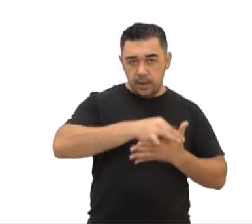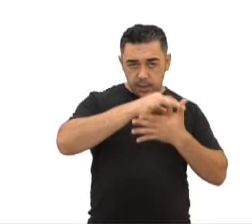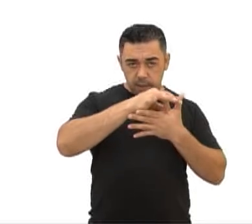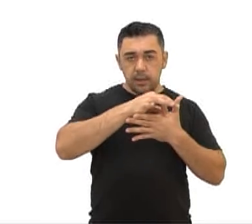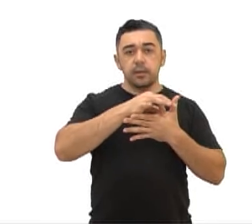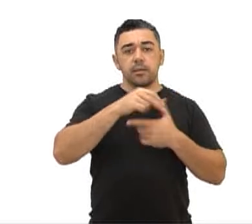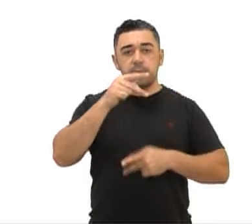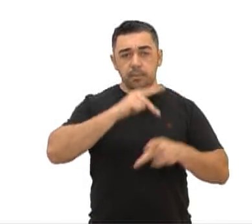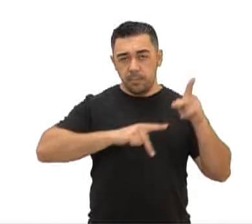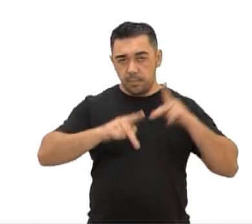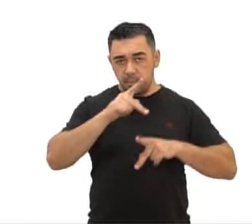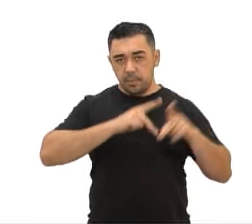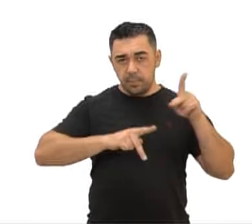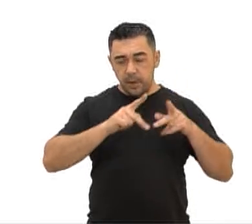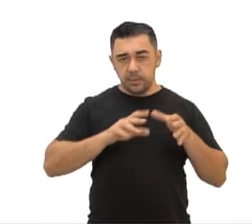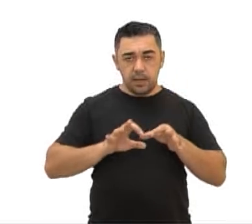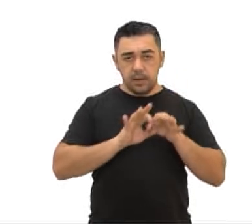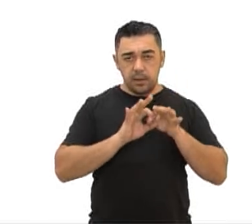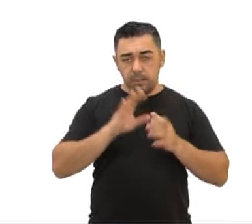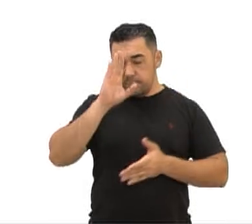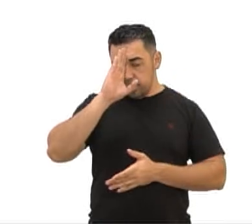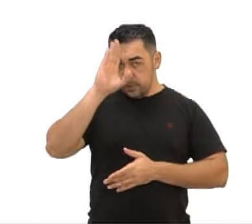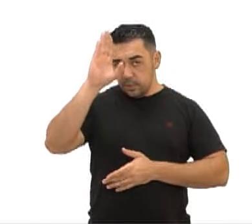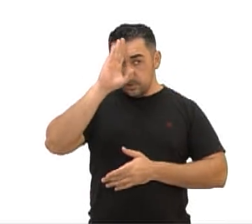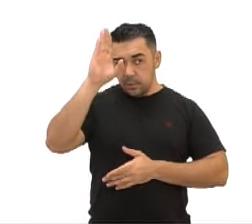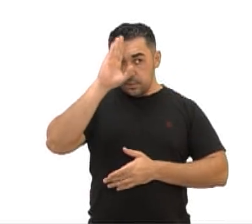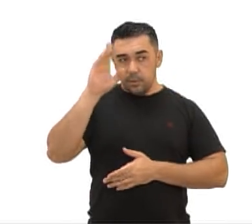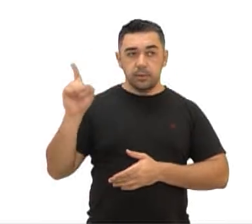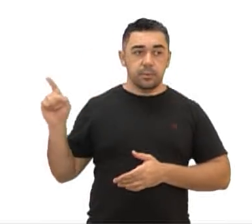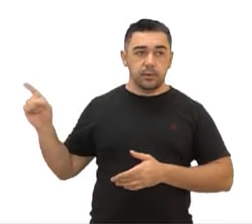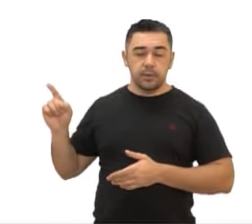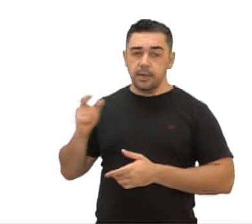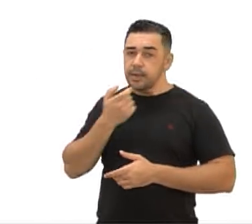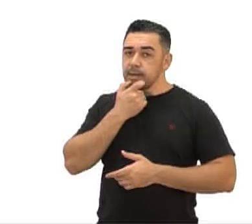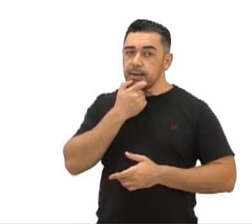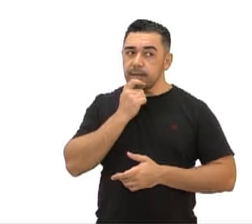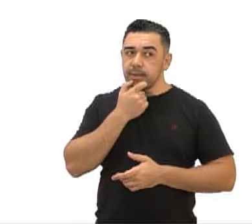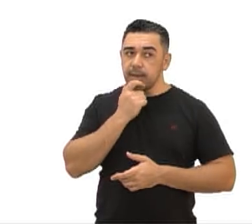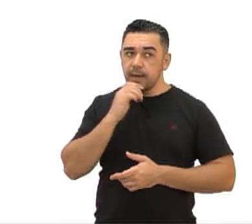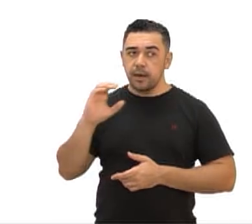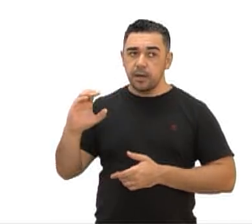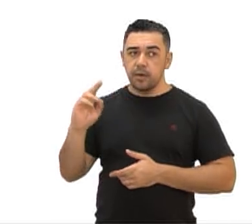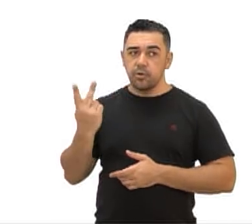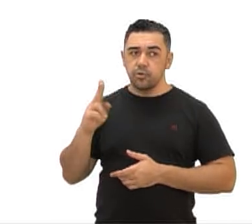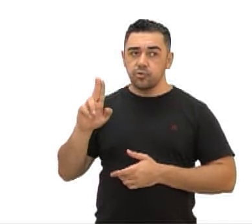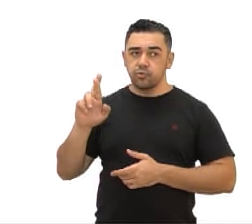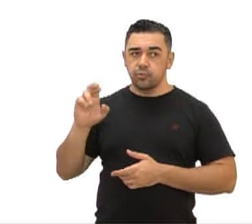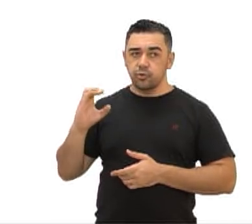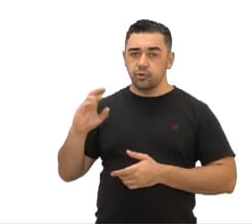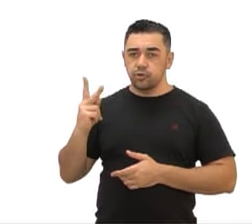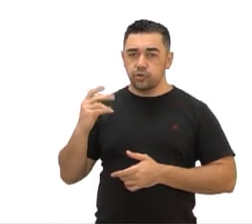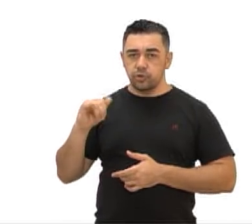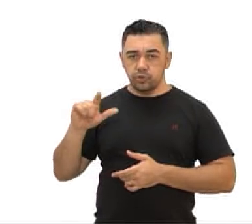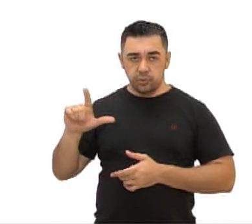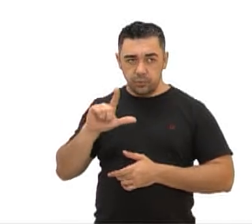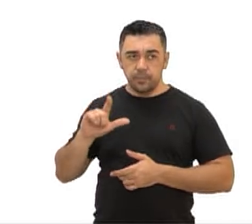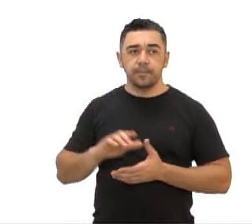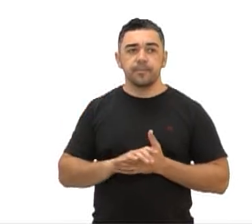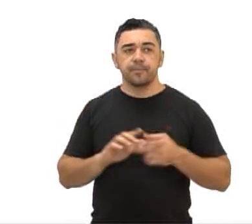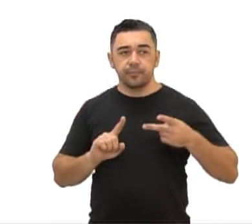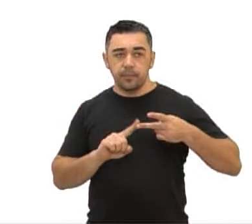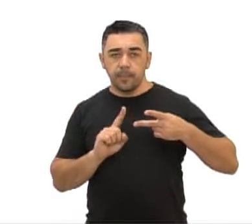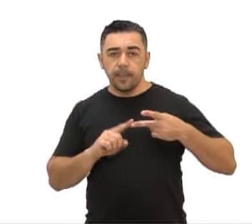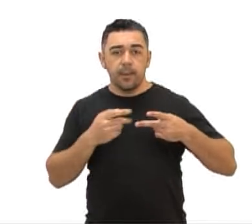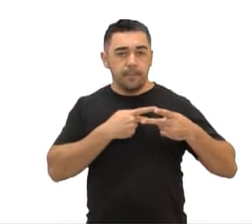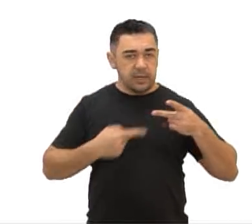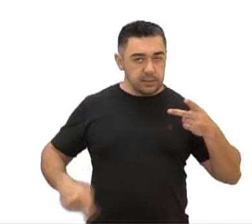países aliados, principalmente Winston Churchill da Inglaterra, que a gente já falou dele, o Franklin Roosevelt dos Estados Unidos, que